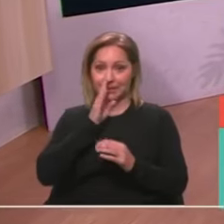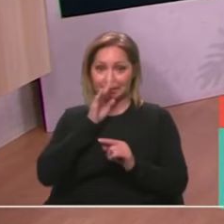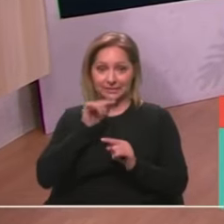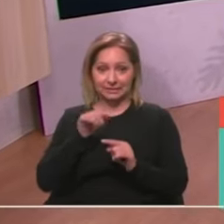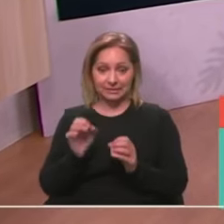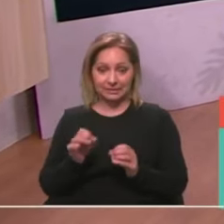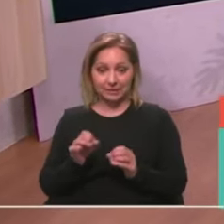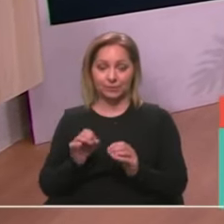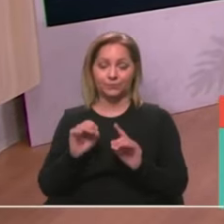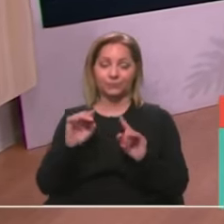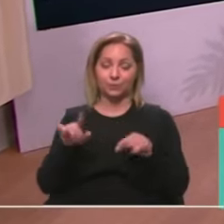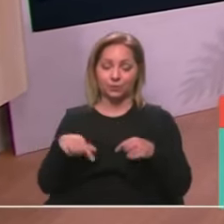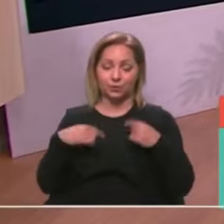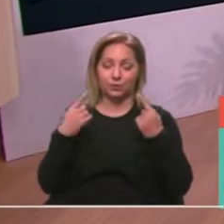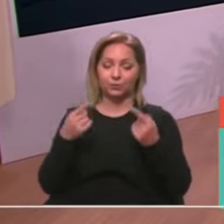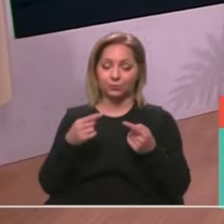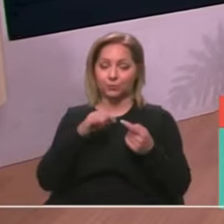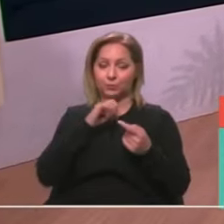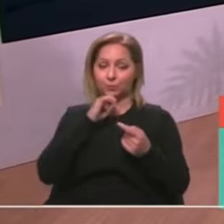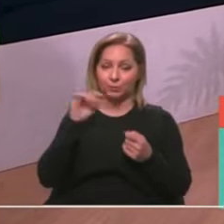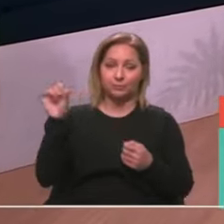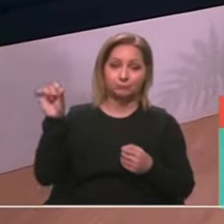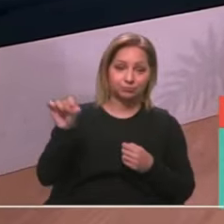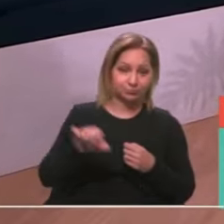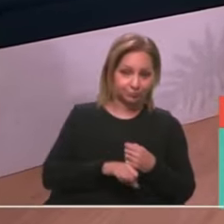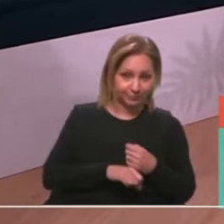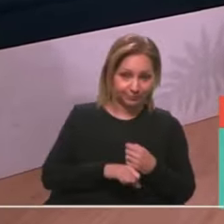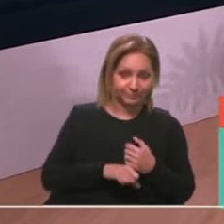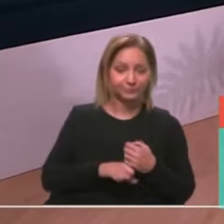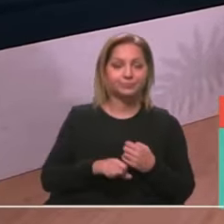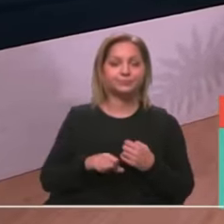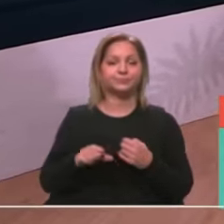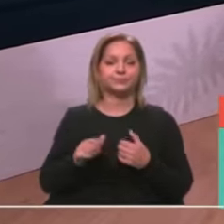eles depois podem deslizar mesmo neste ano.